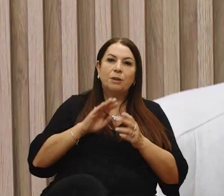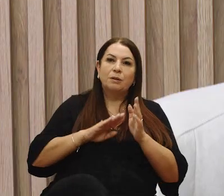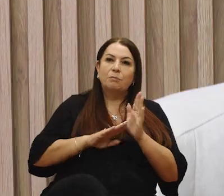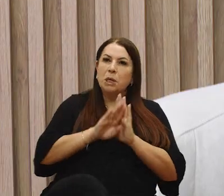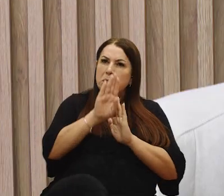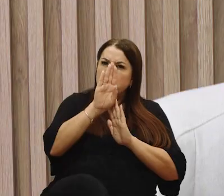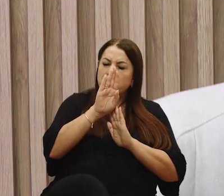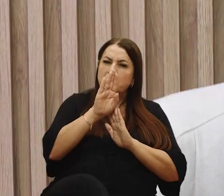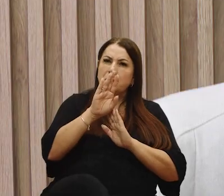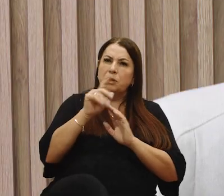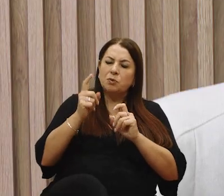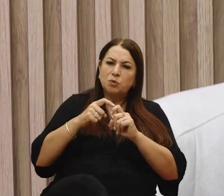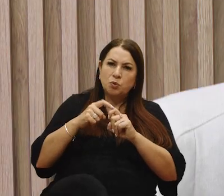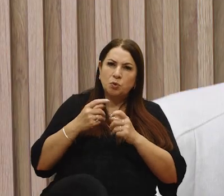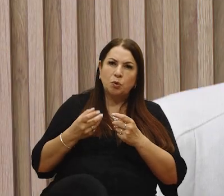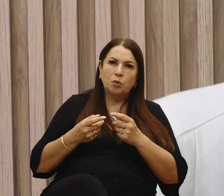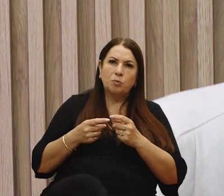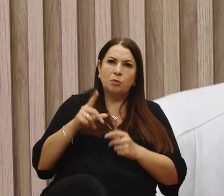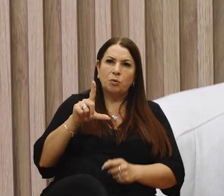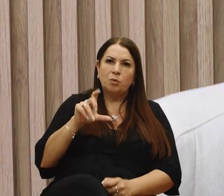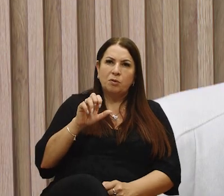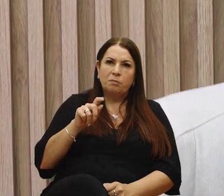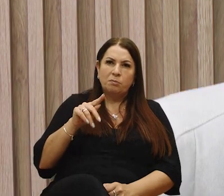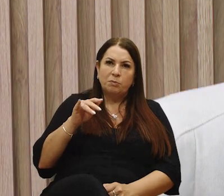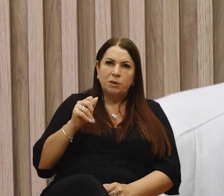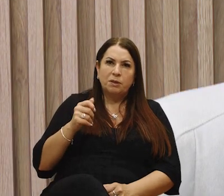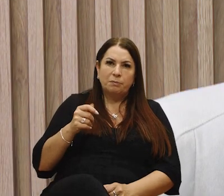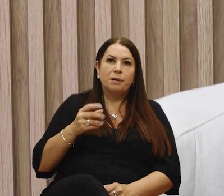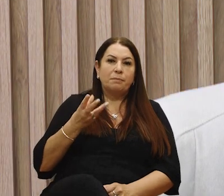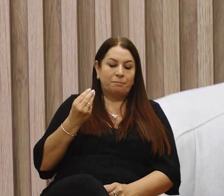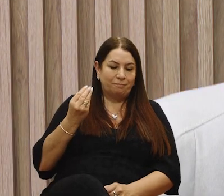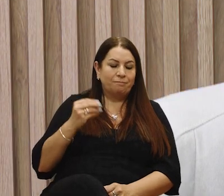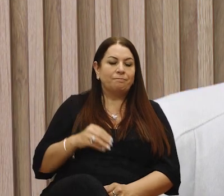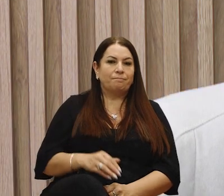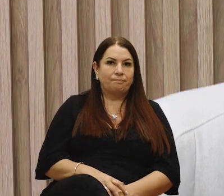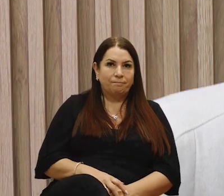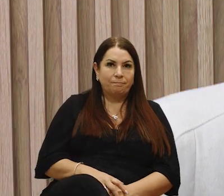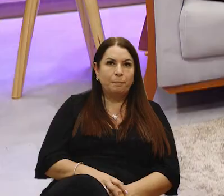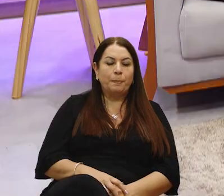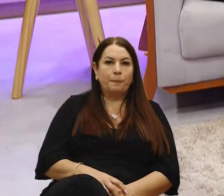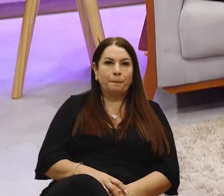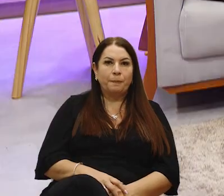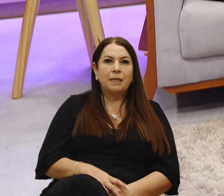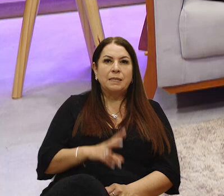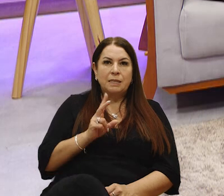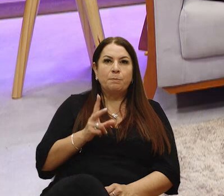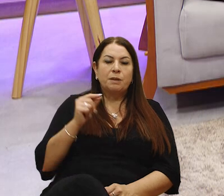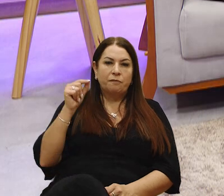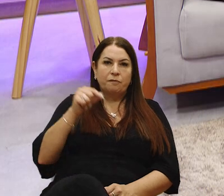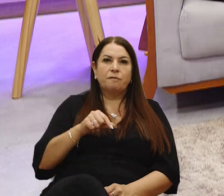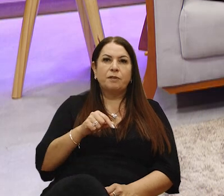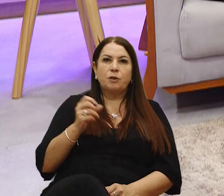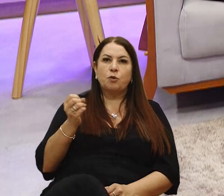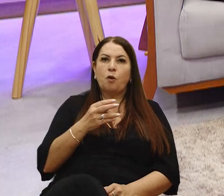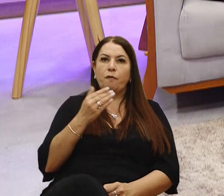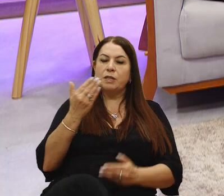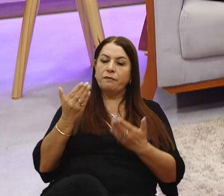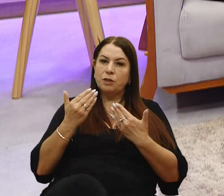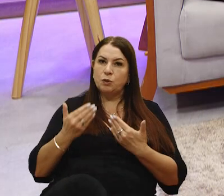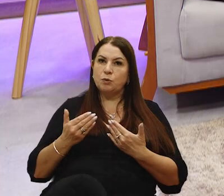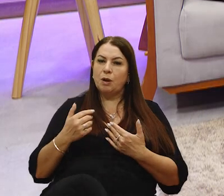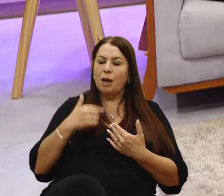um crescimento, assim, de pessoas no consultório com lipedema? Bastante. Seguido vem,